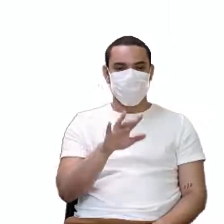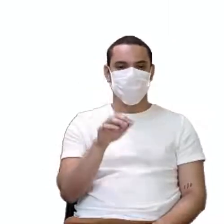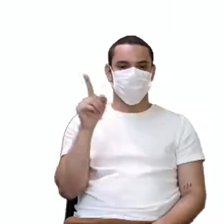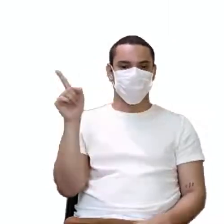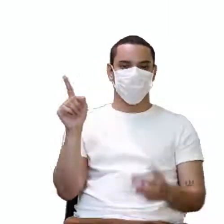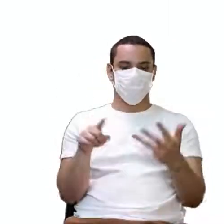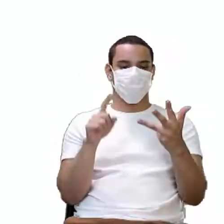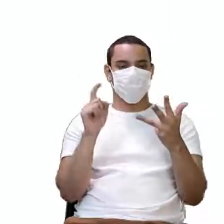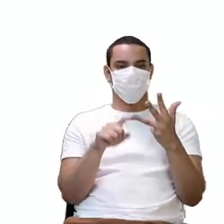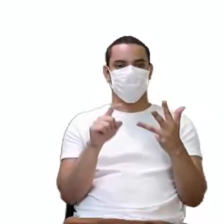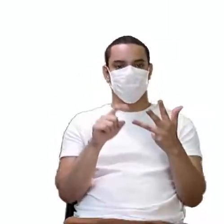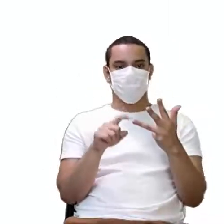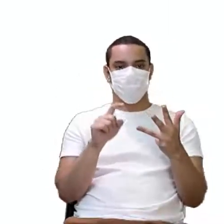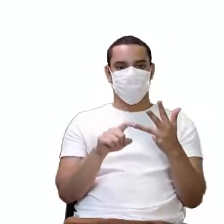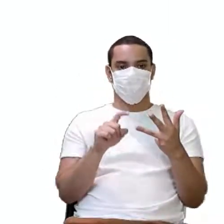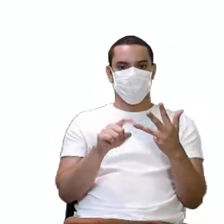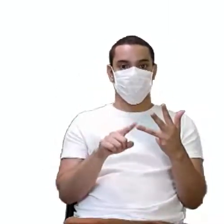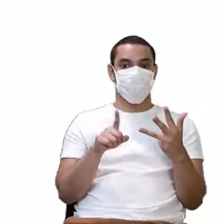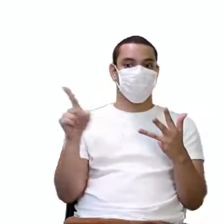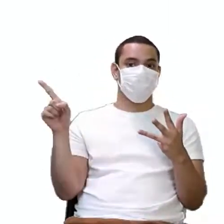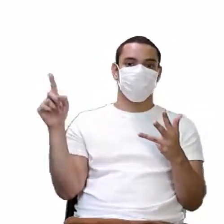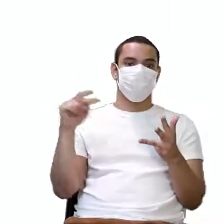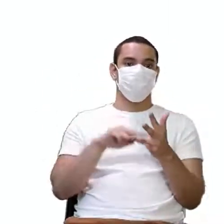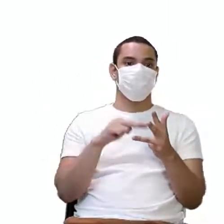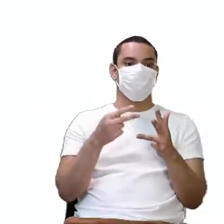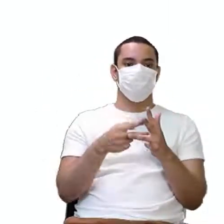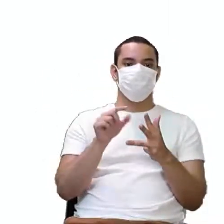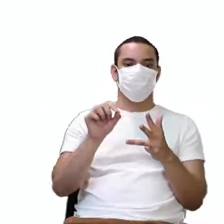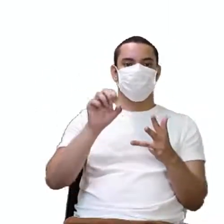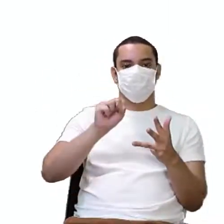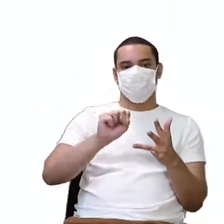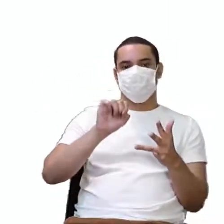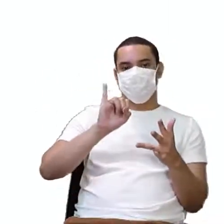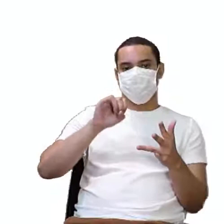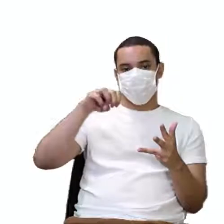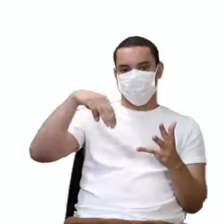fé. Aqui no quadro está escrito